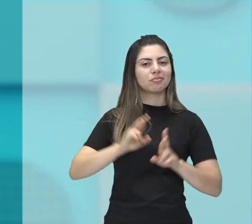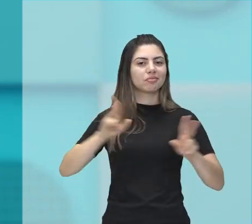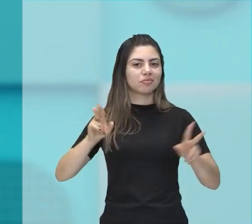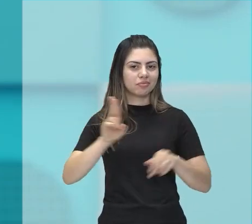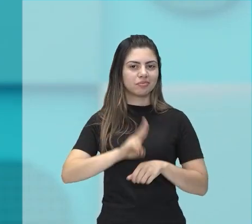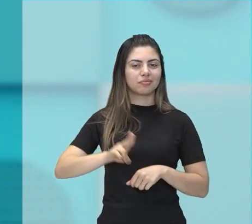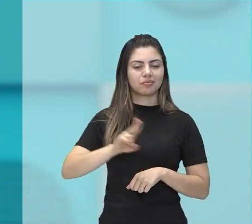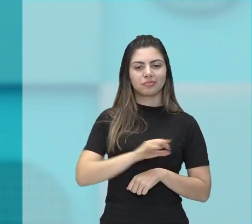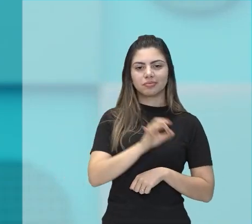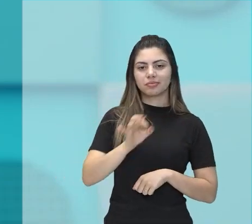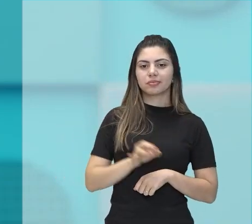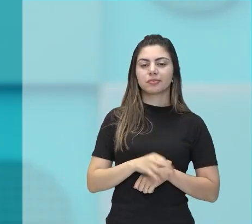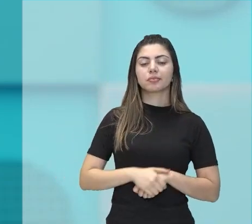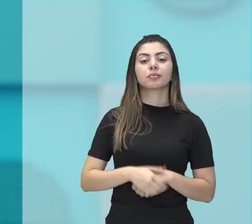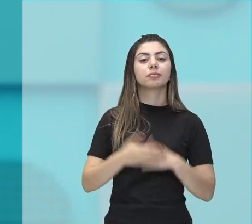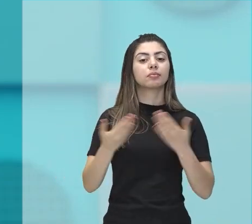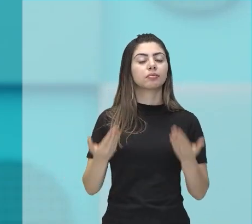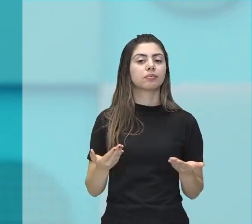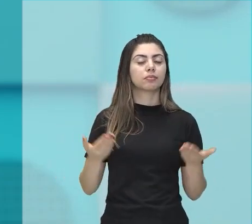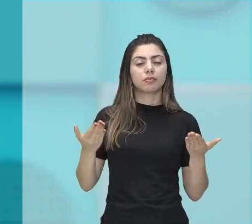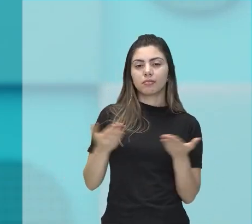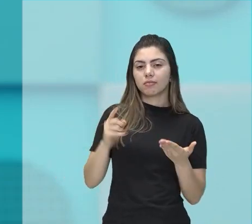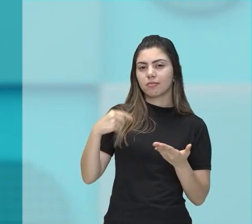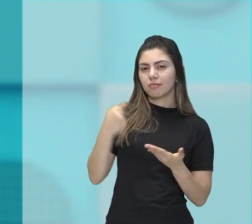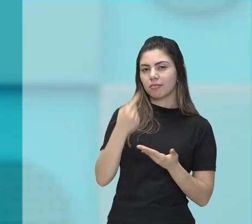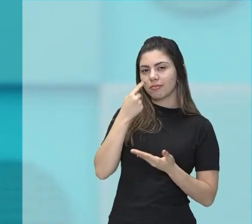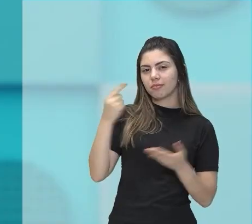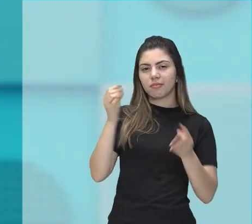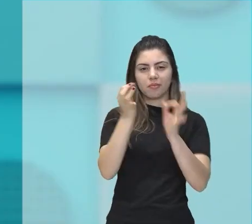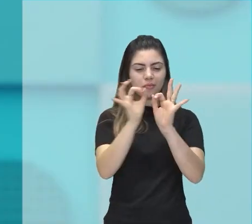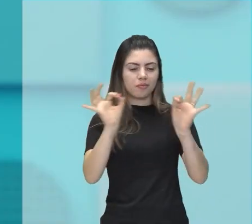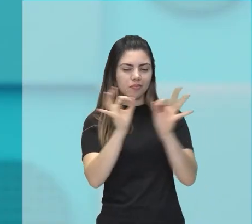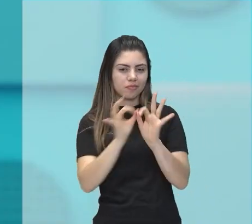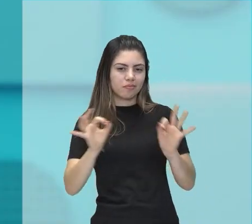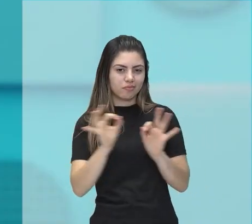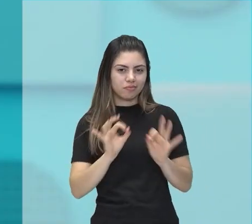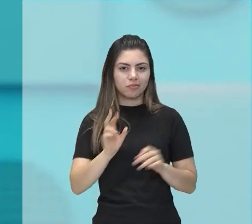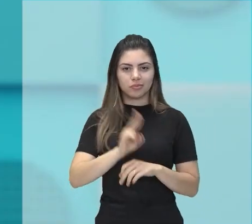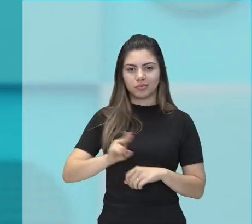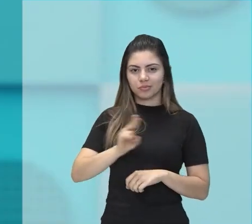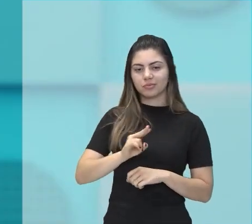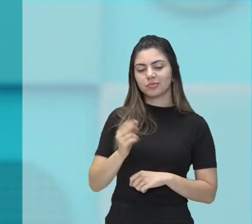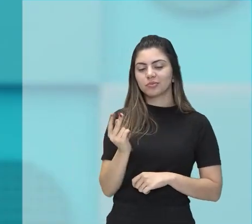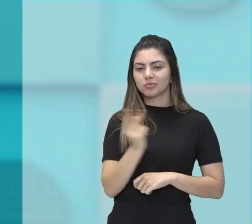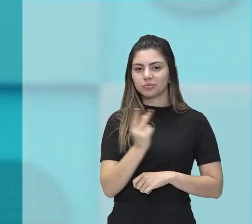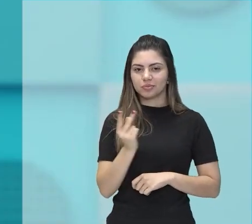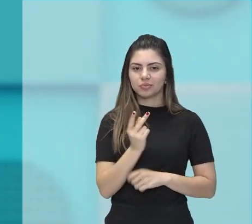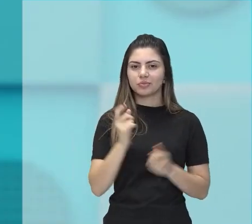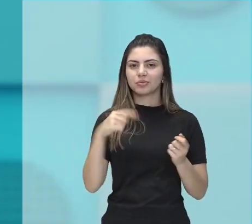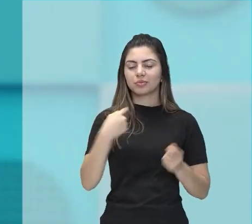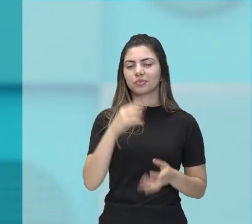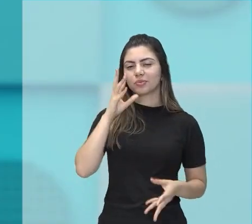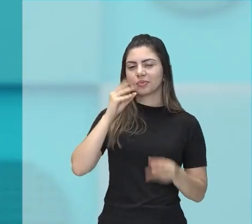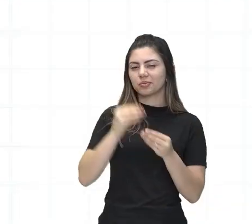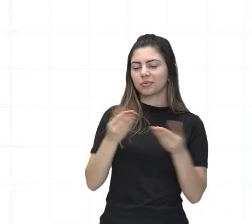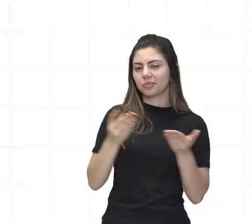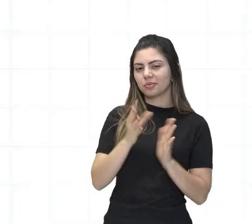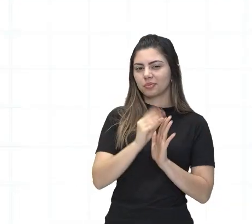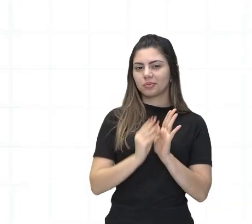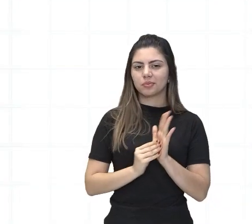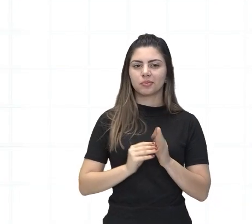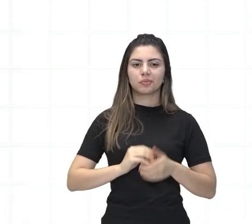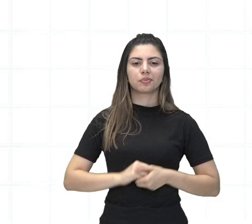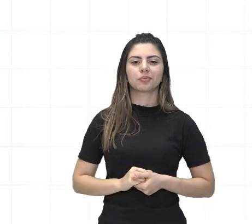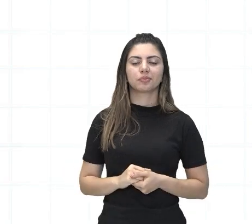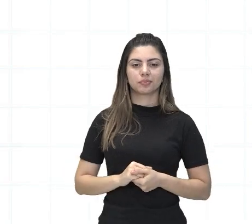E agora nós vamos ver algumas frases também com will e com going to para a gente fixar bem esse conteúdo, ok?